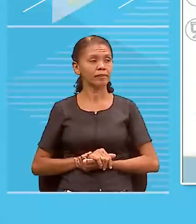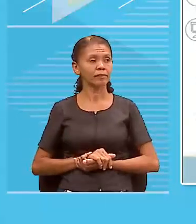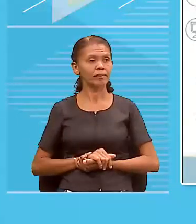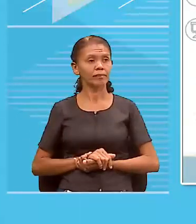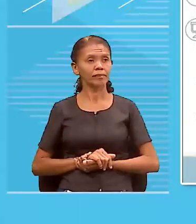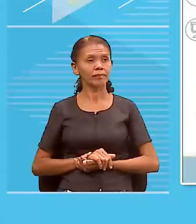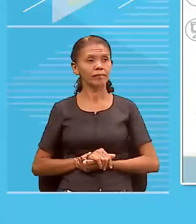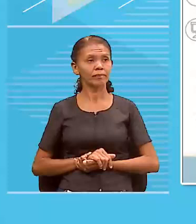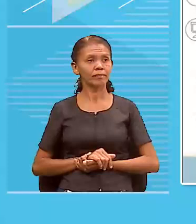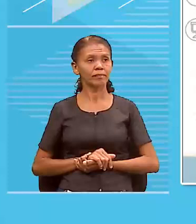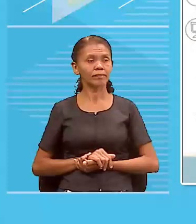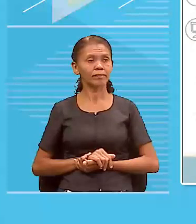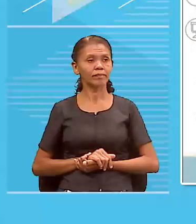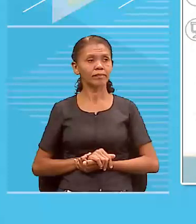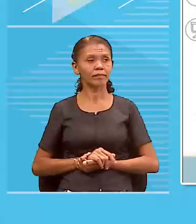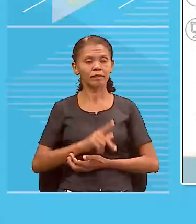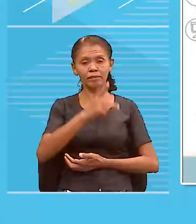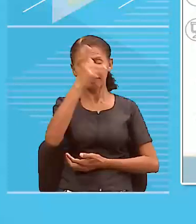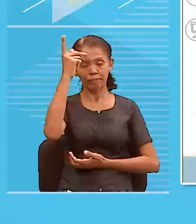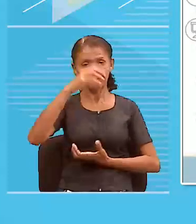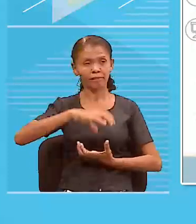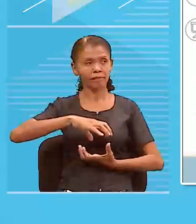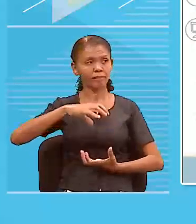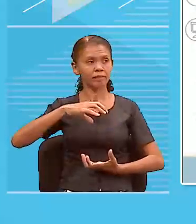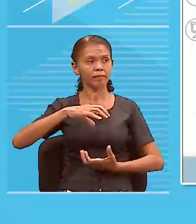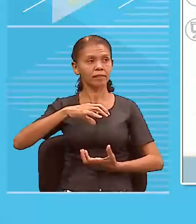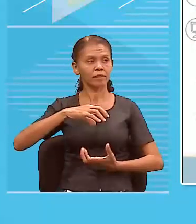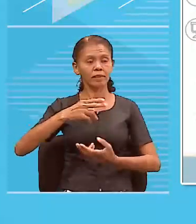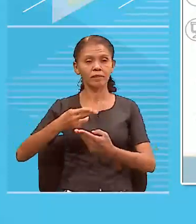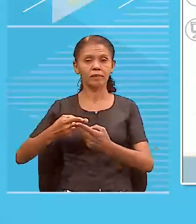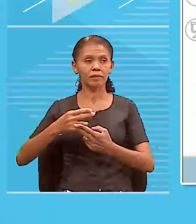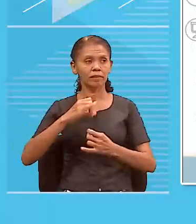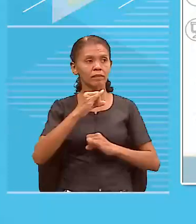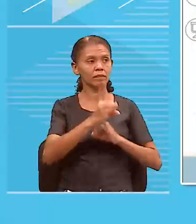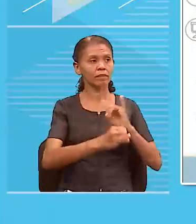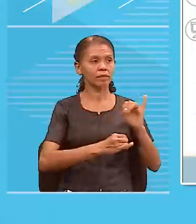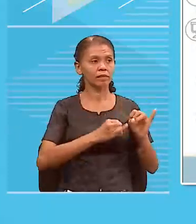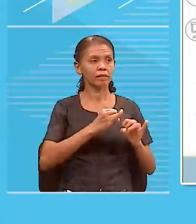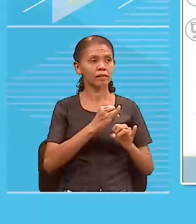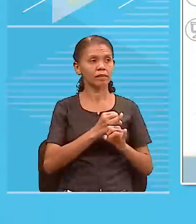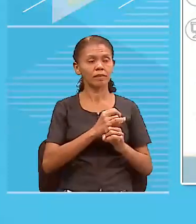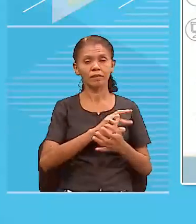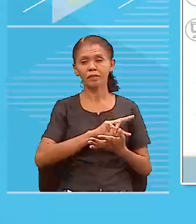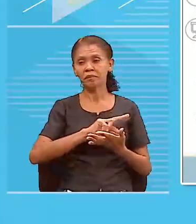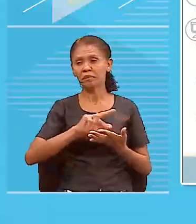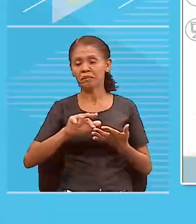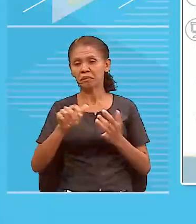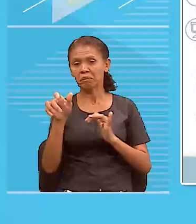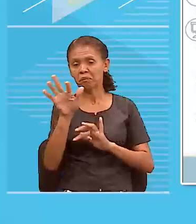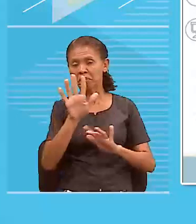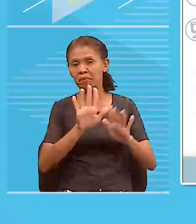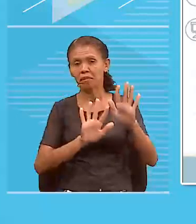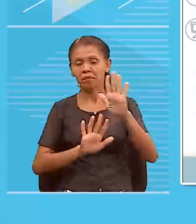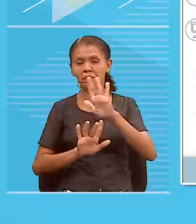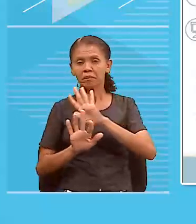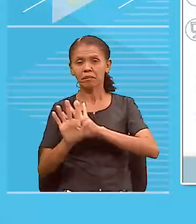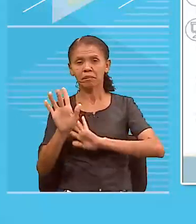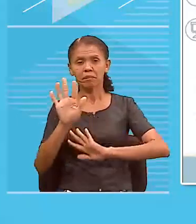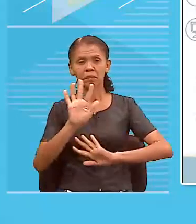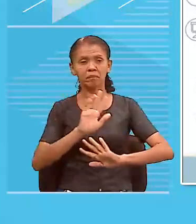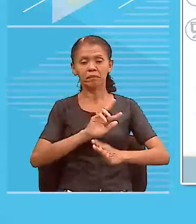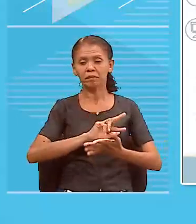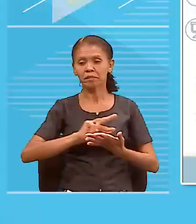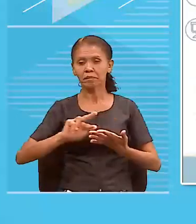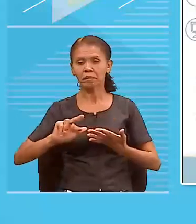a pessoa idosa utilizando a Internet em programas os mais variados possíveis tem um tem programas no